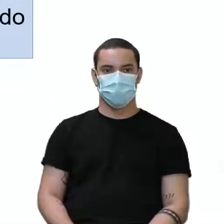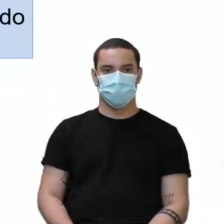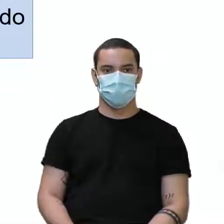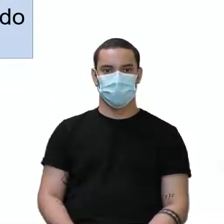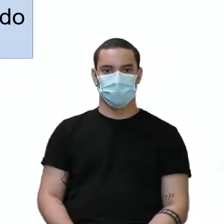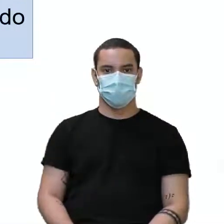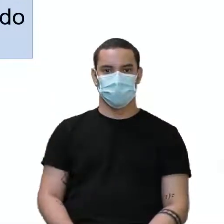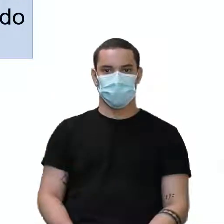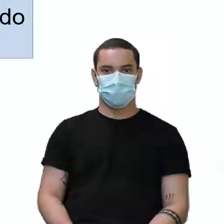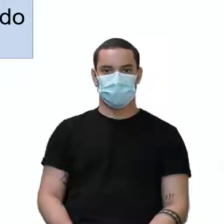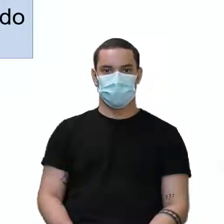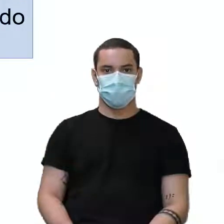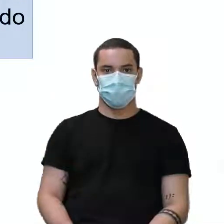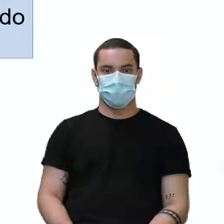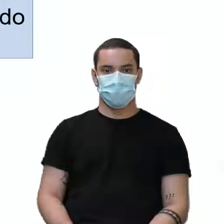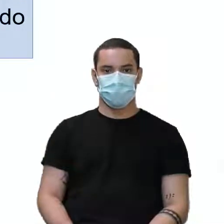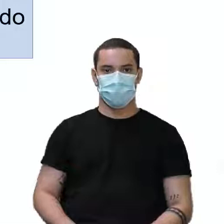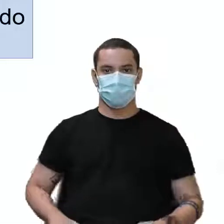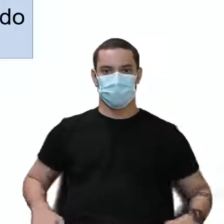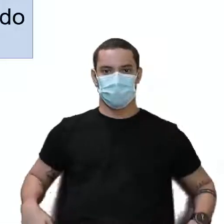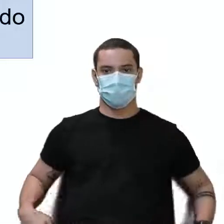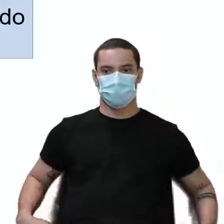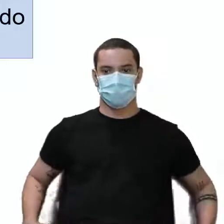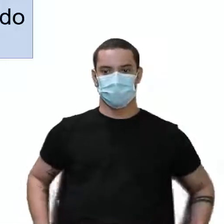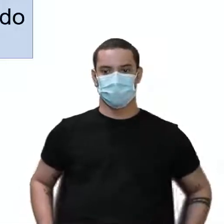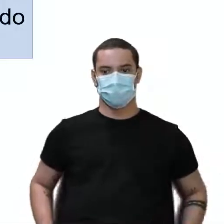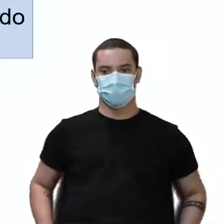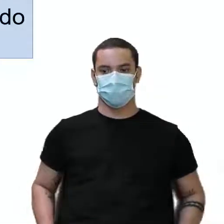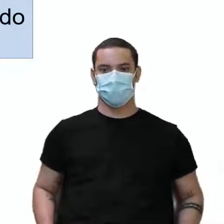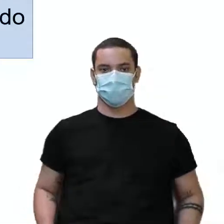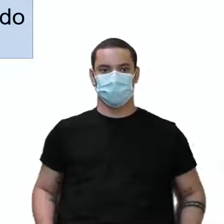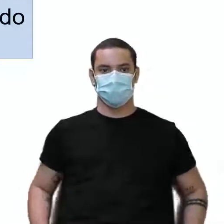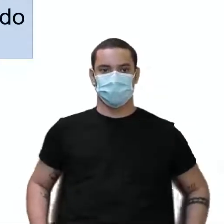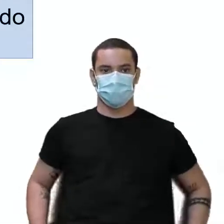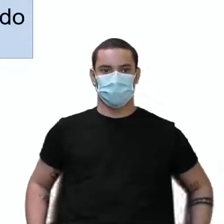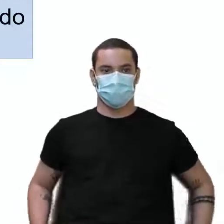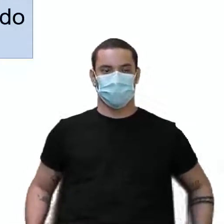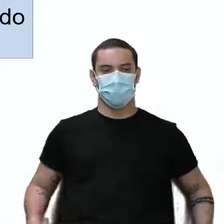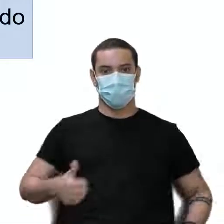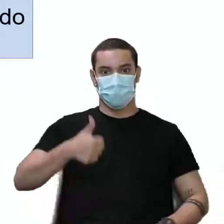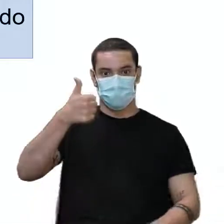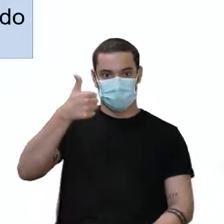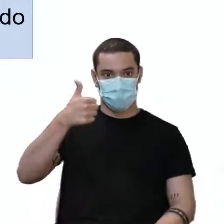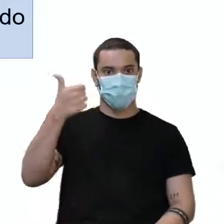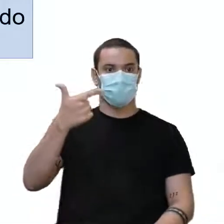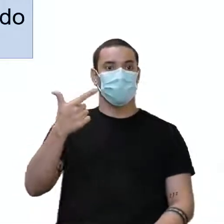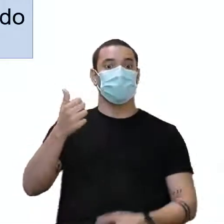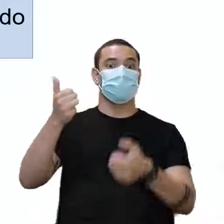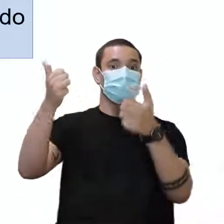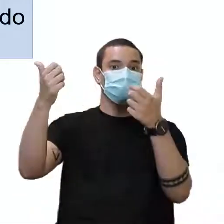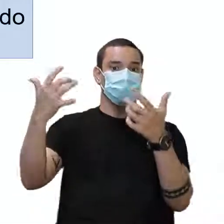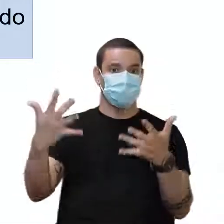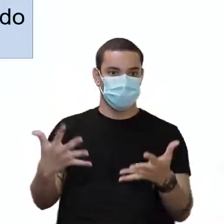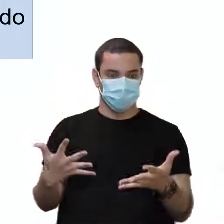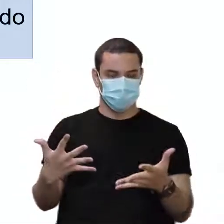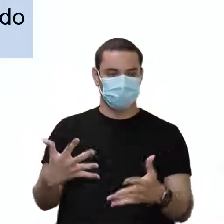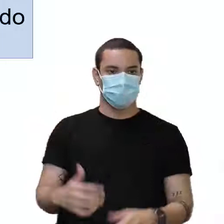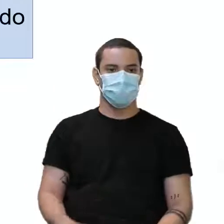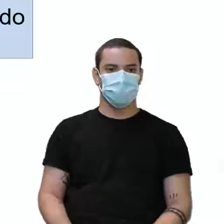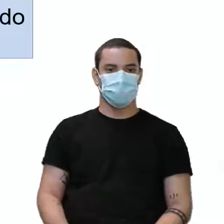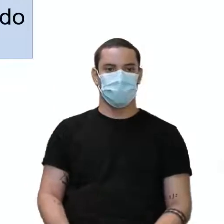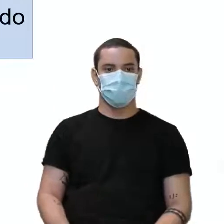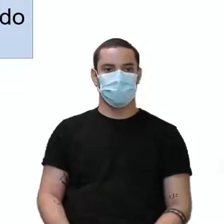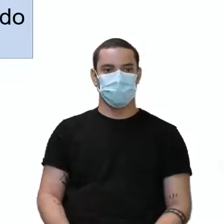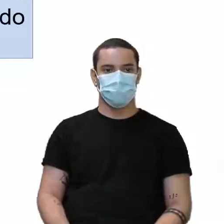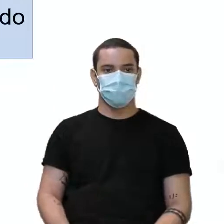Mark and Joanne met a party last night. Mark and Joanne have met before, que tem explicação que eu não acabei falando antes. Vamos